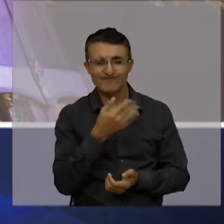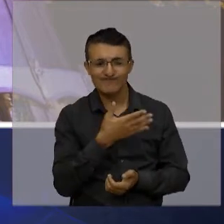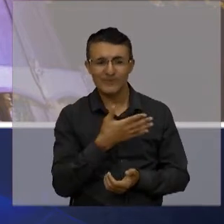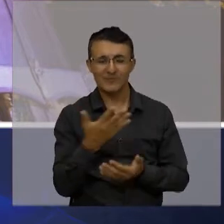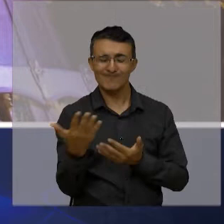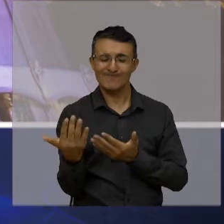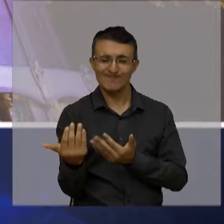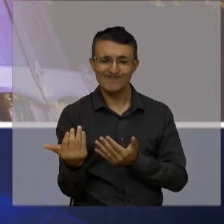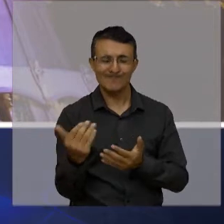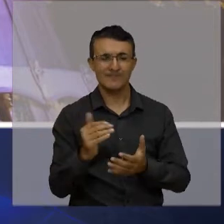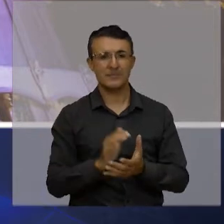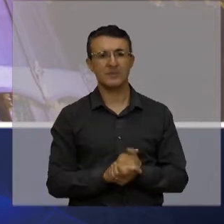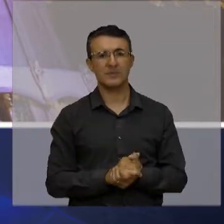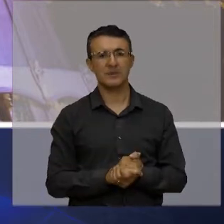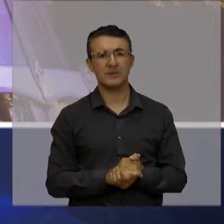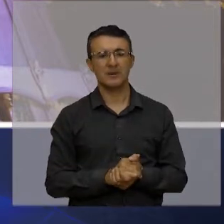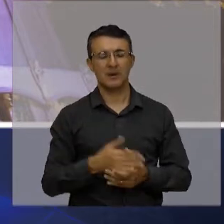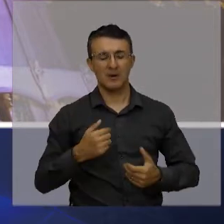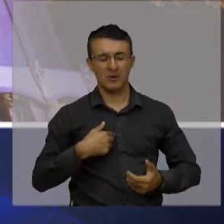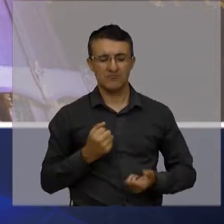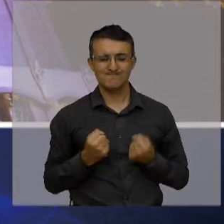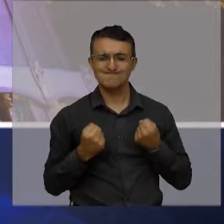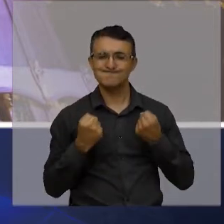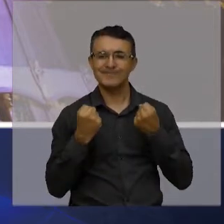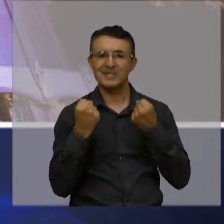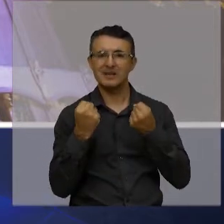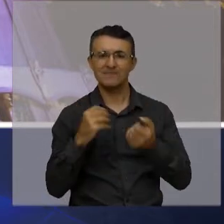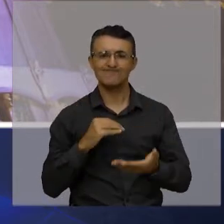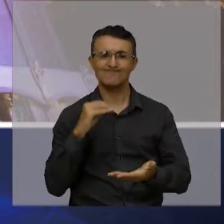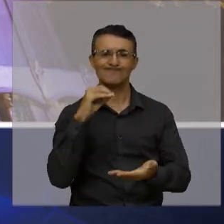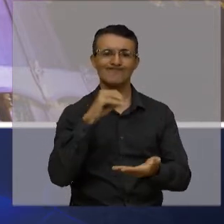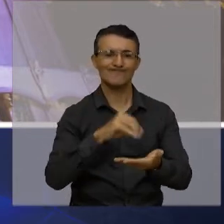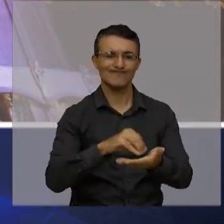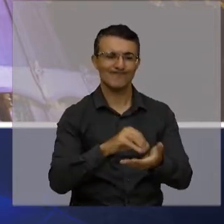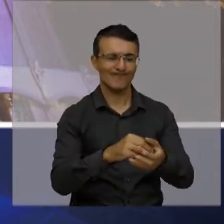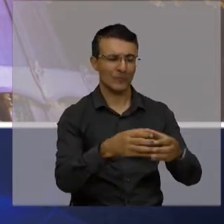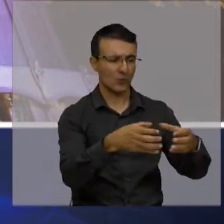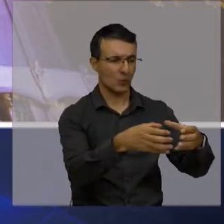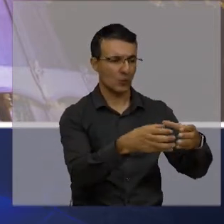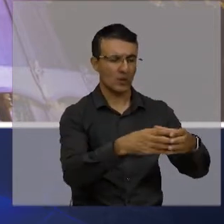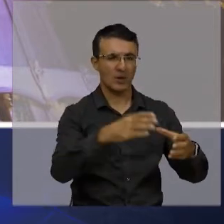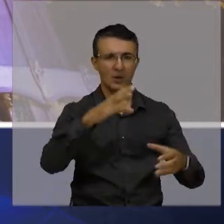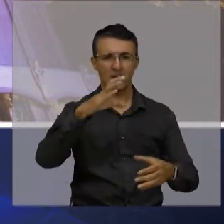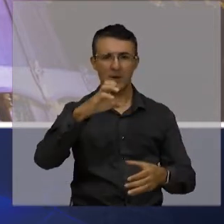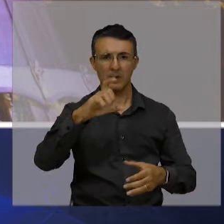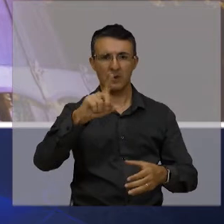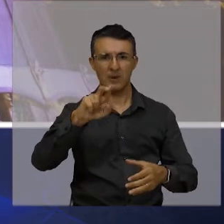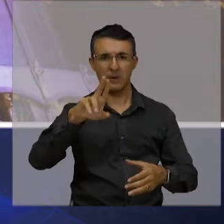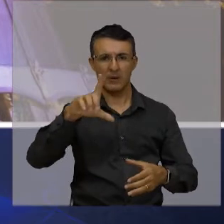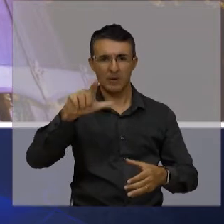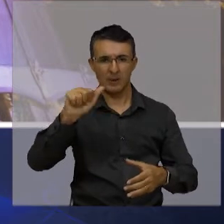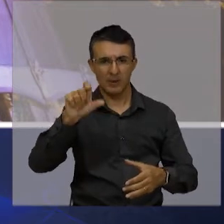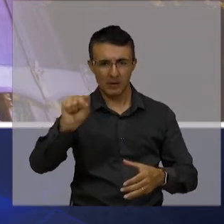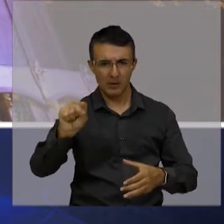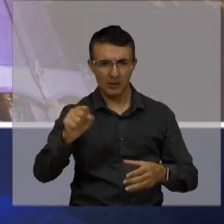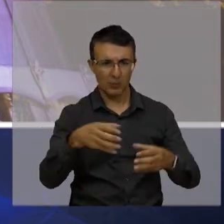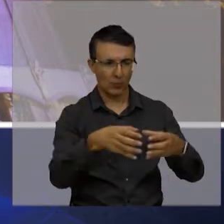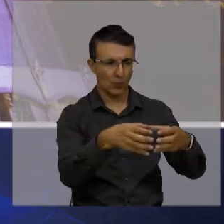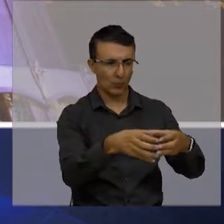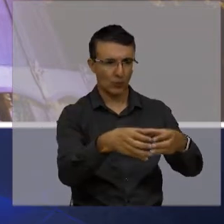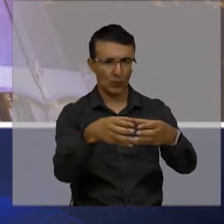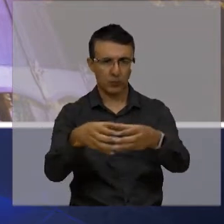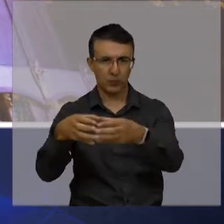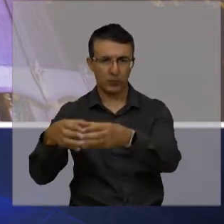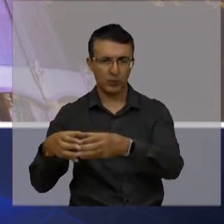na instalação do movimento de células aqui em São José dos Campos. Inclusive,